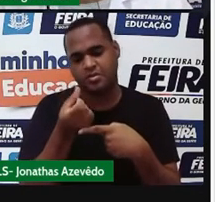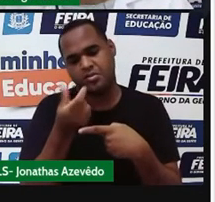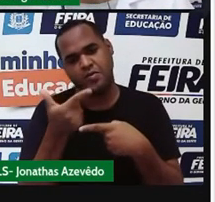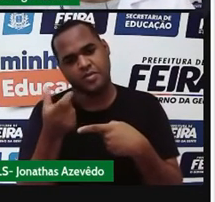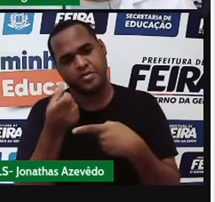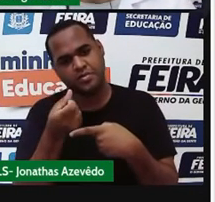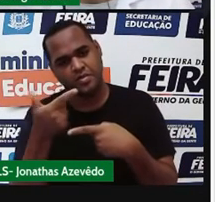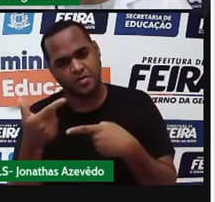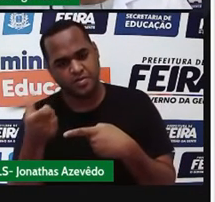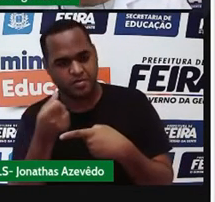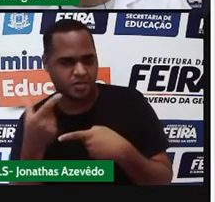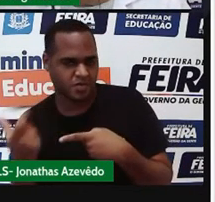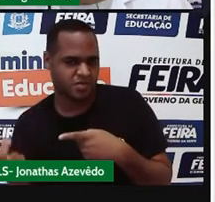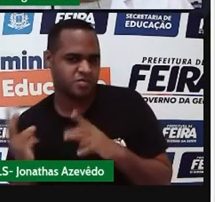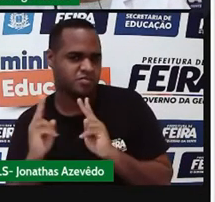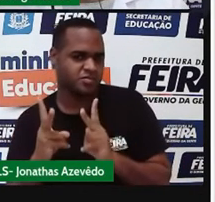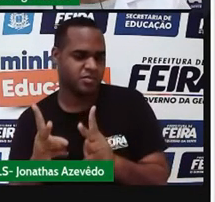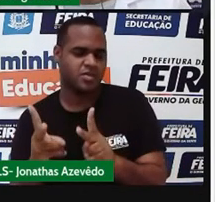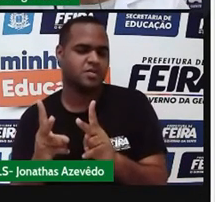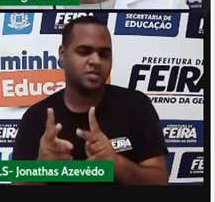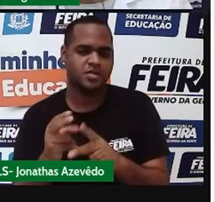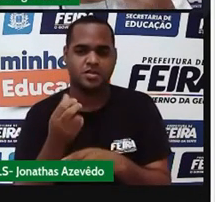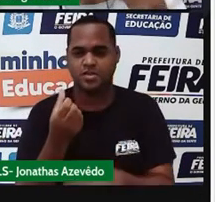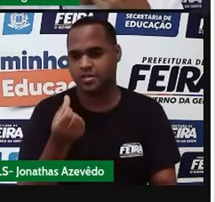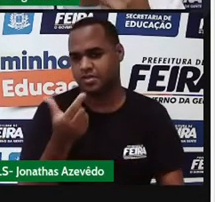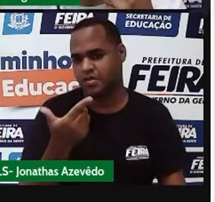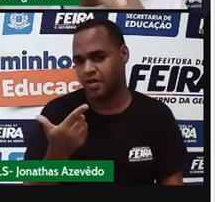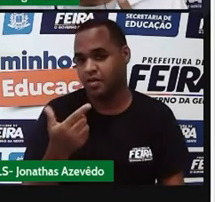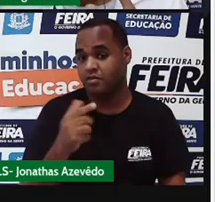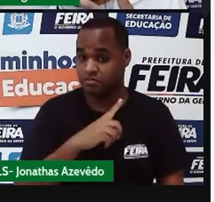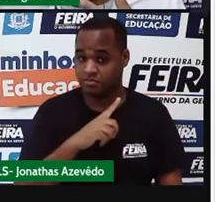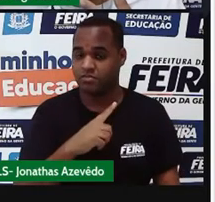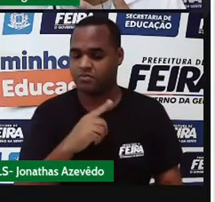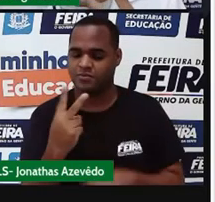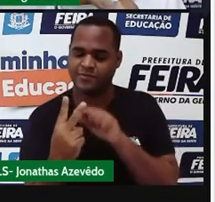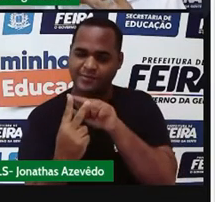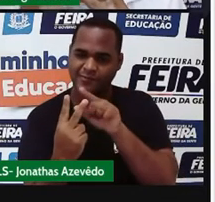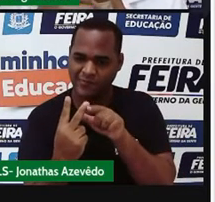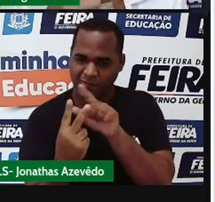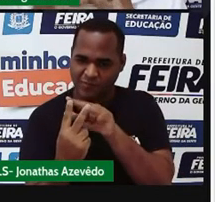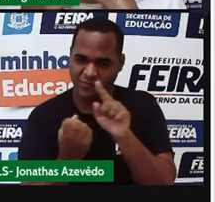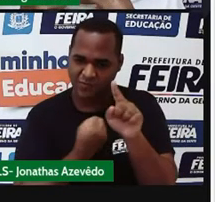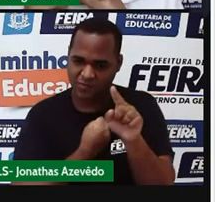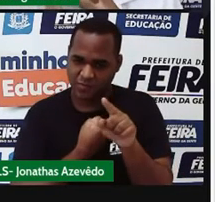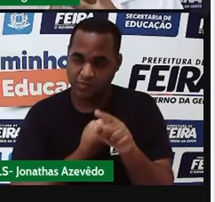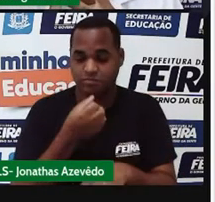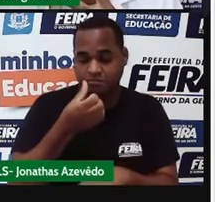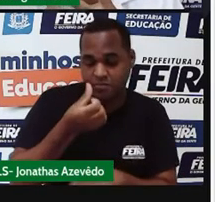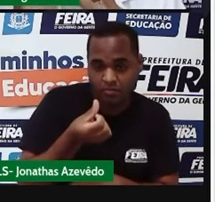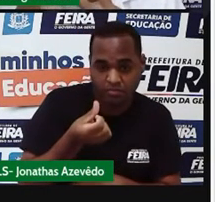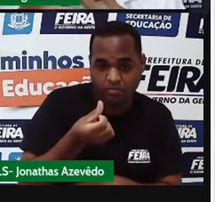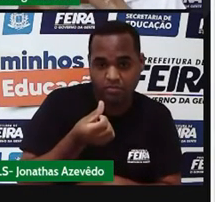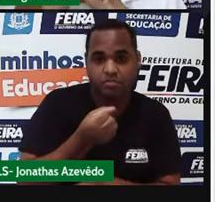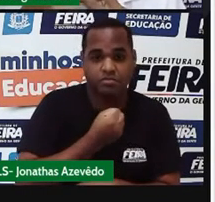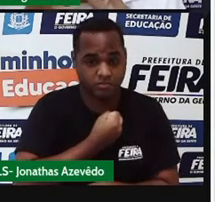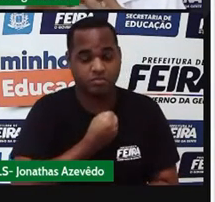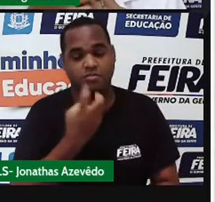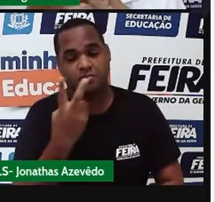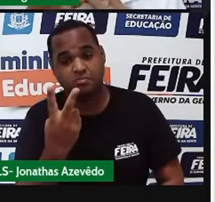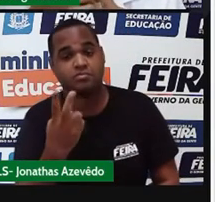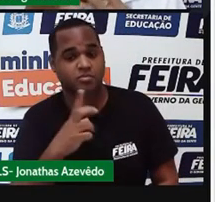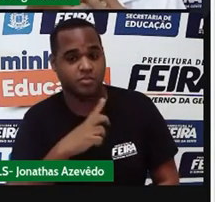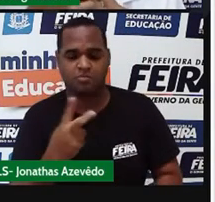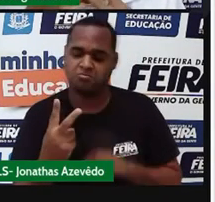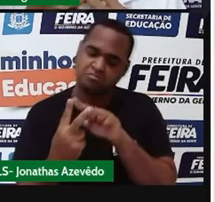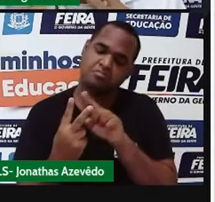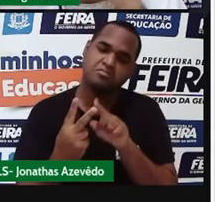62 62 infinitamente 62 tem dois algarismos os seis e o dois então esses